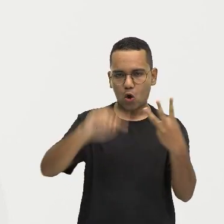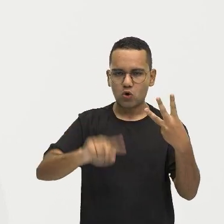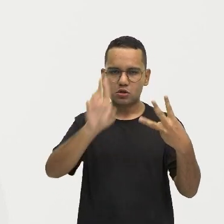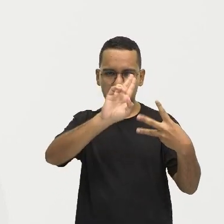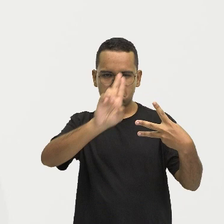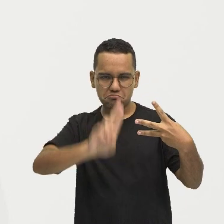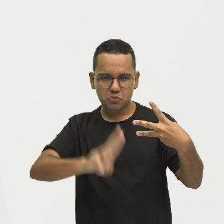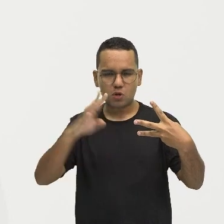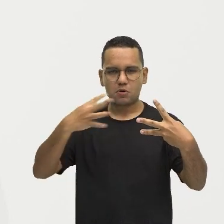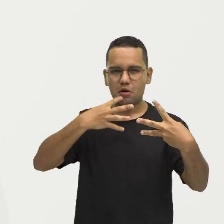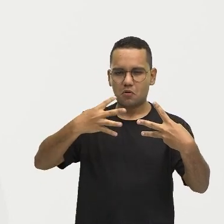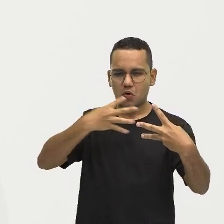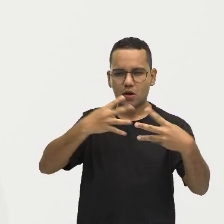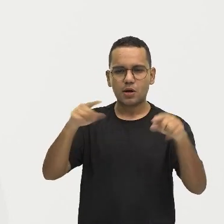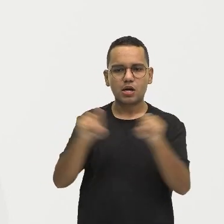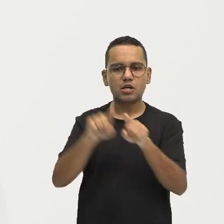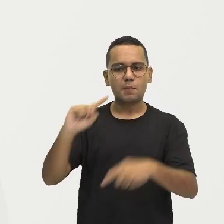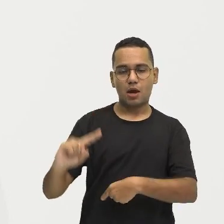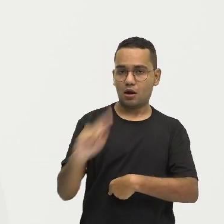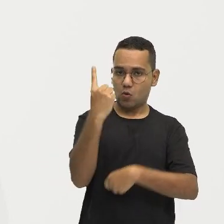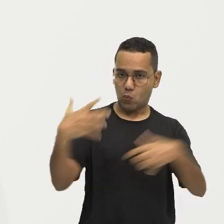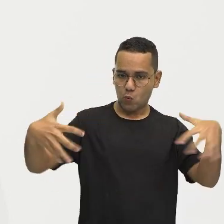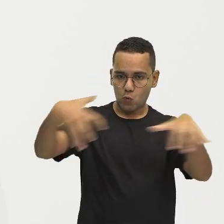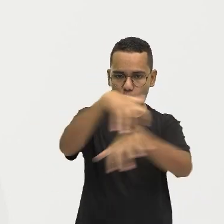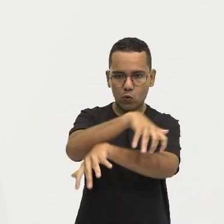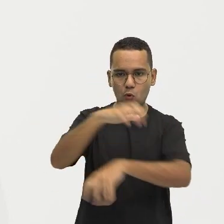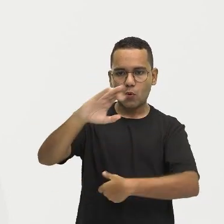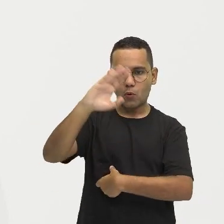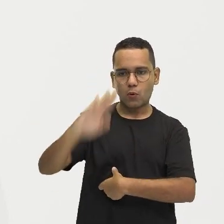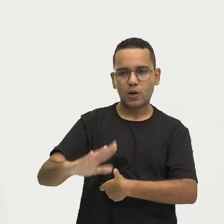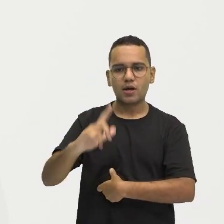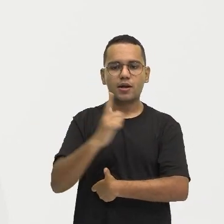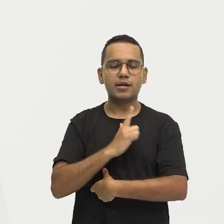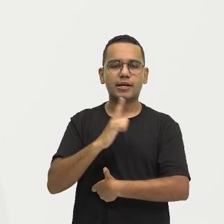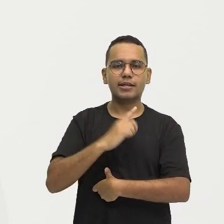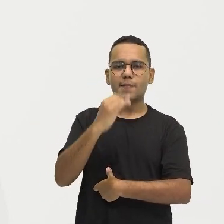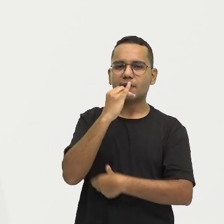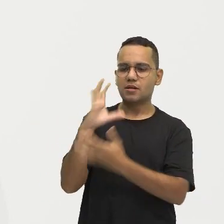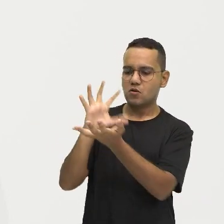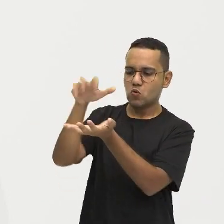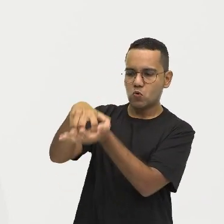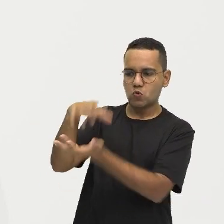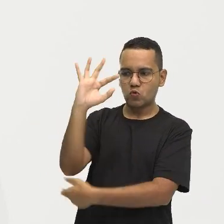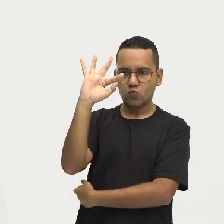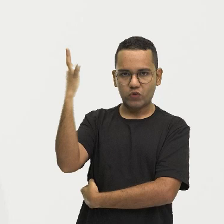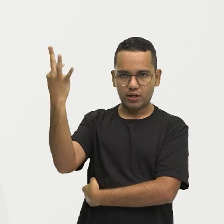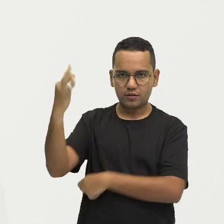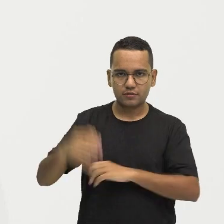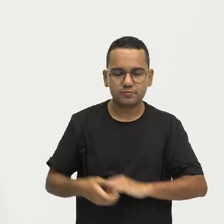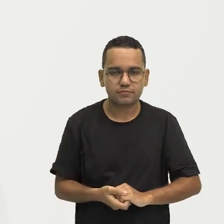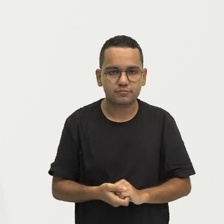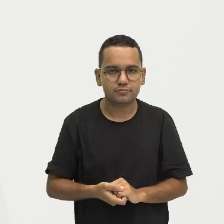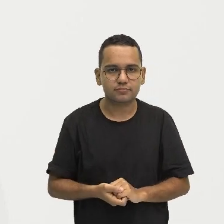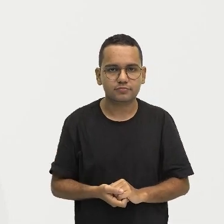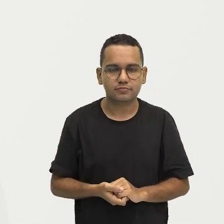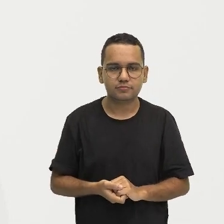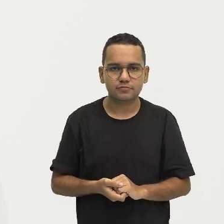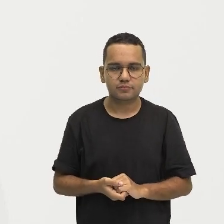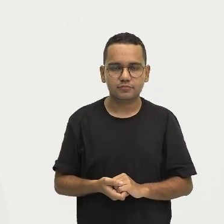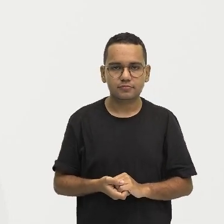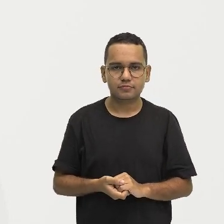ser o único bioma brasileiro presente somente numa unidade federativa, né? Então, ele vai ser encontrado